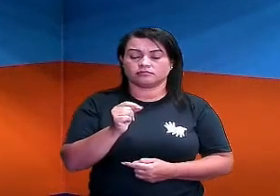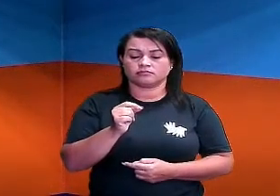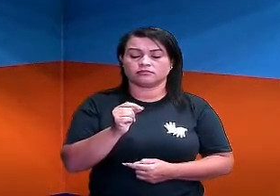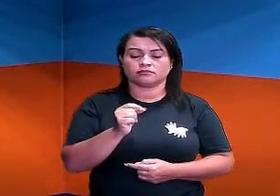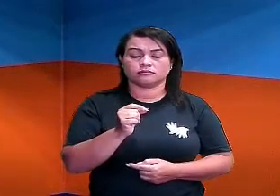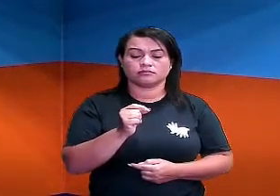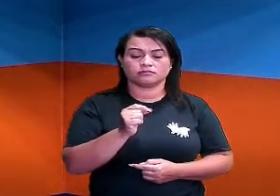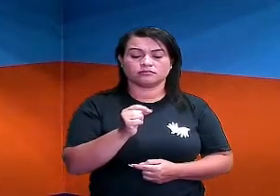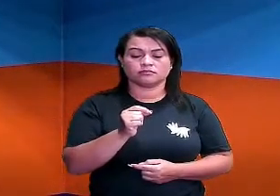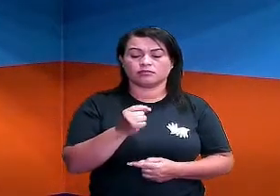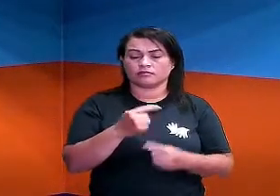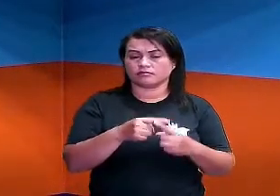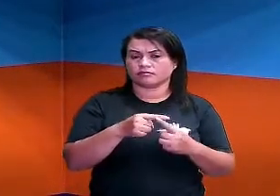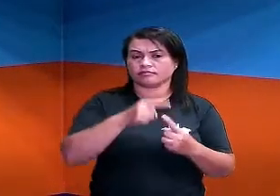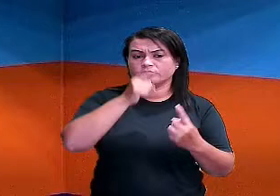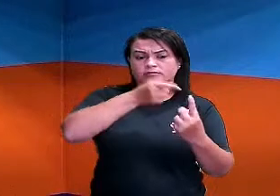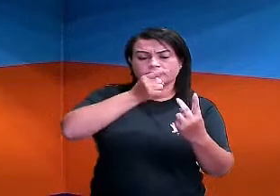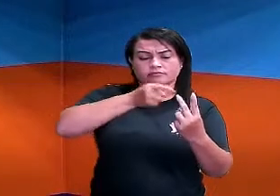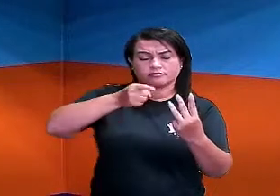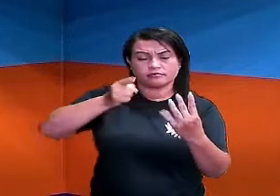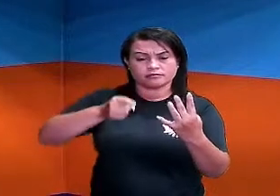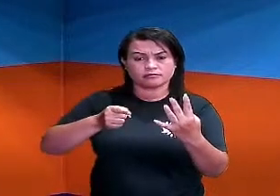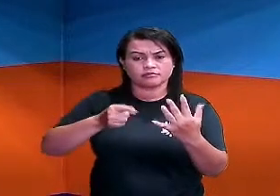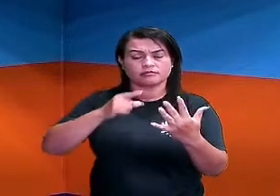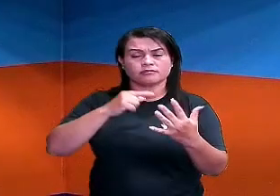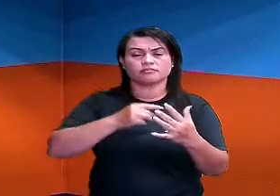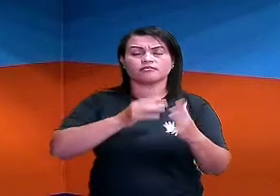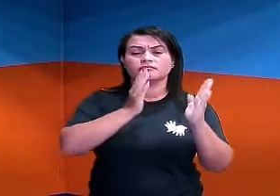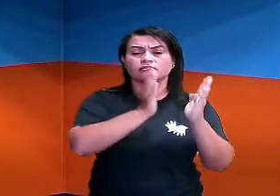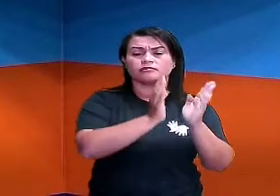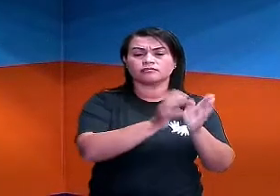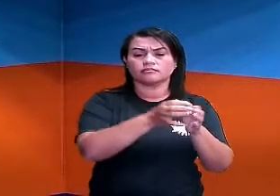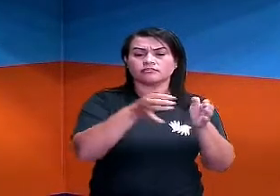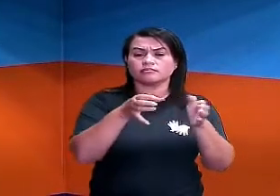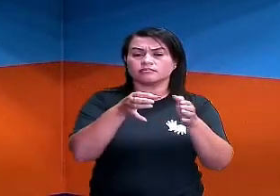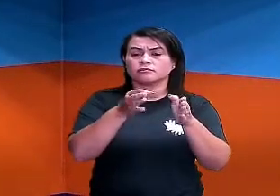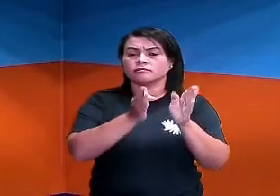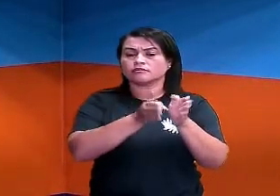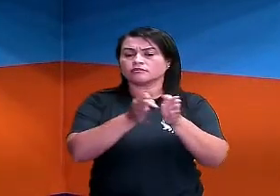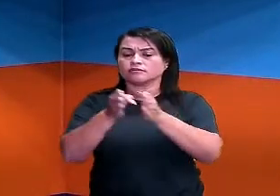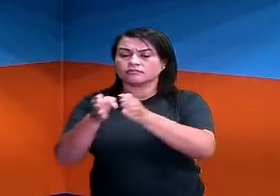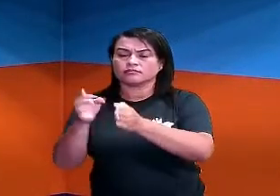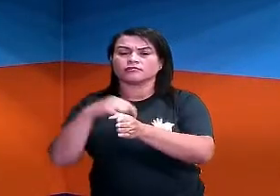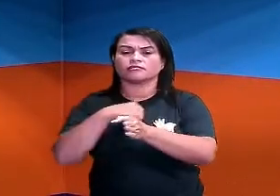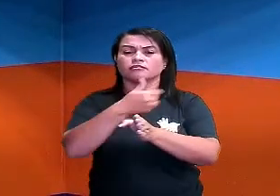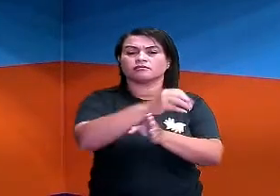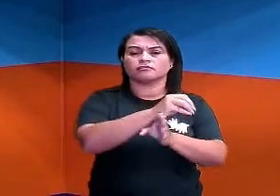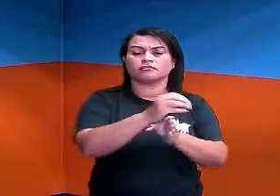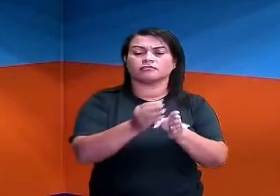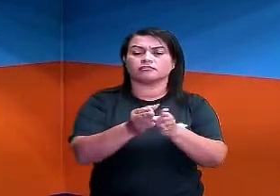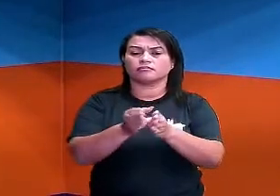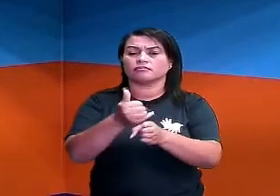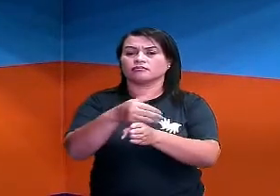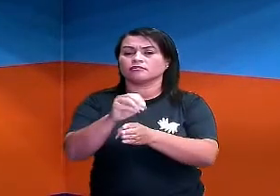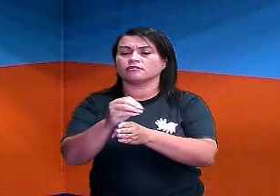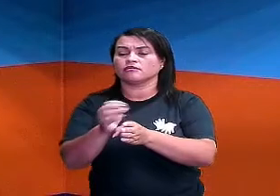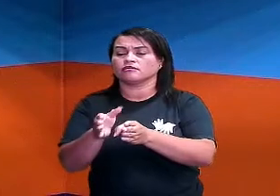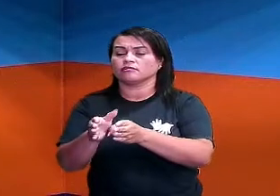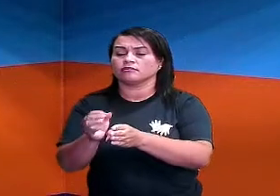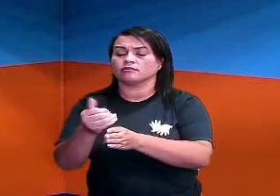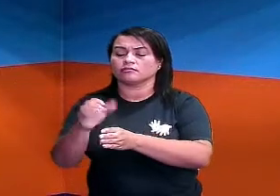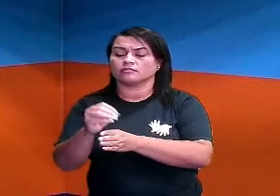né? E a cada centímetro eu tenho 10 milímetros. Então, 10 mais 10, 20. Então, eu só precisaria